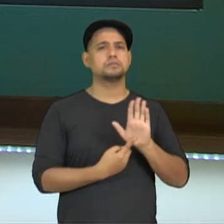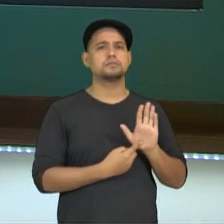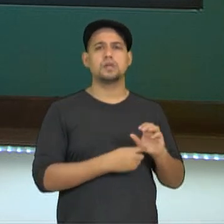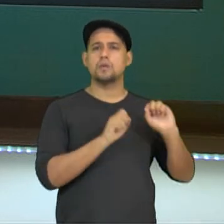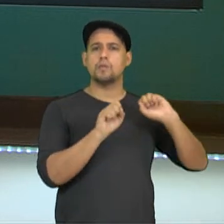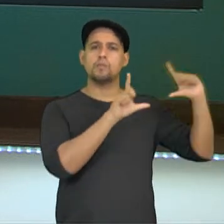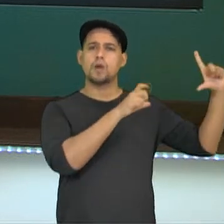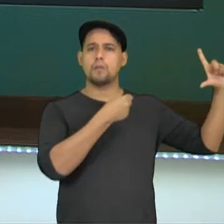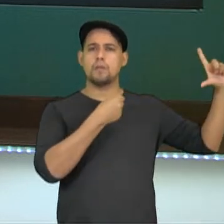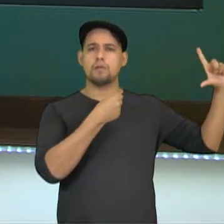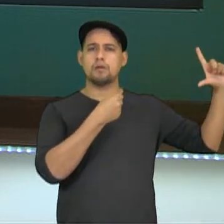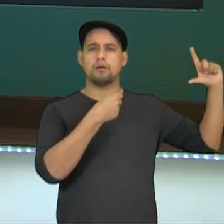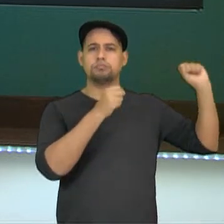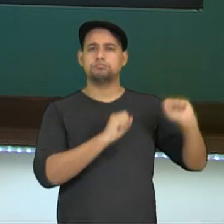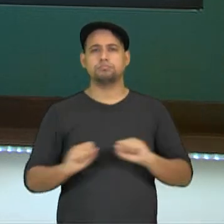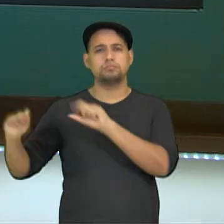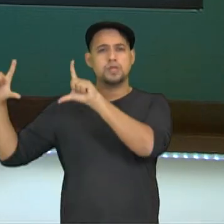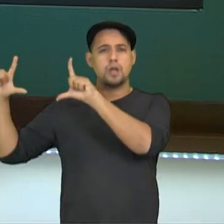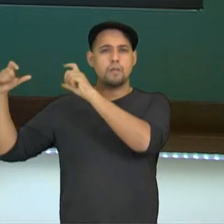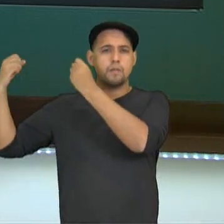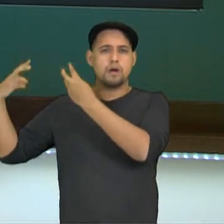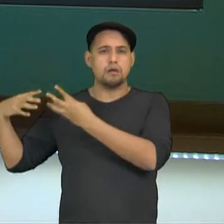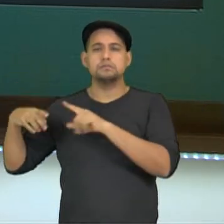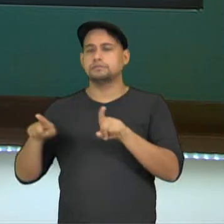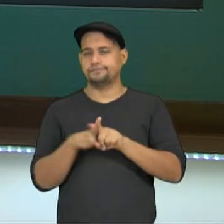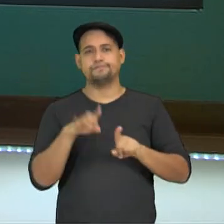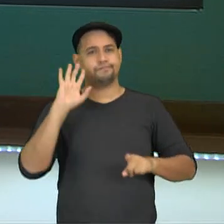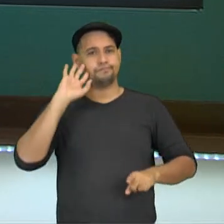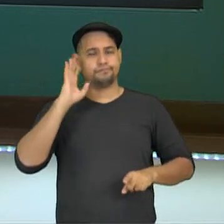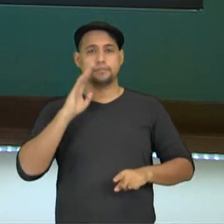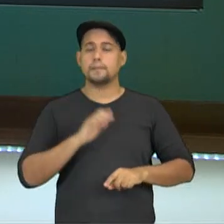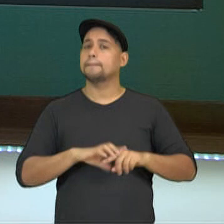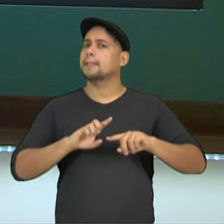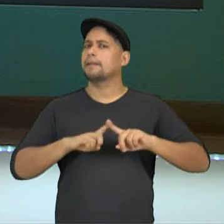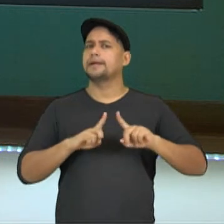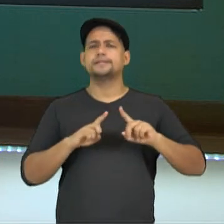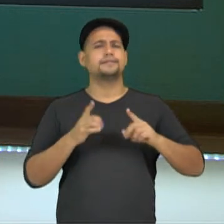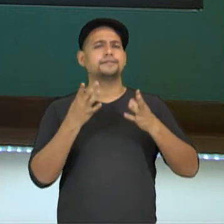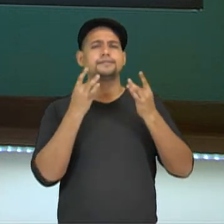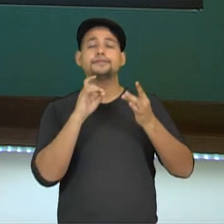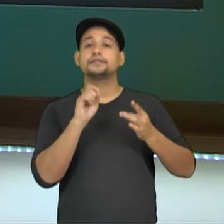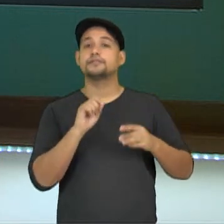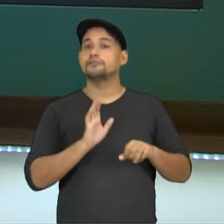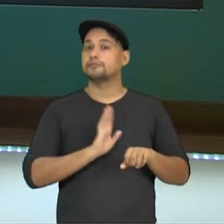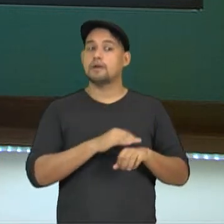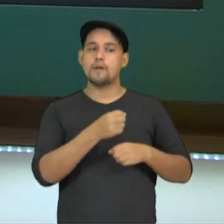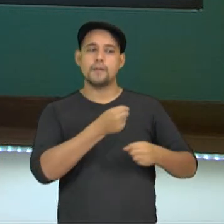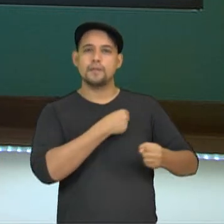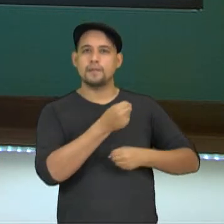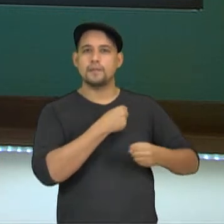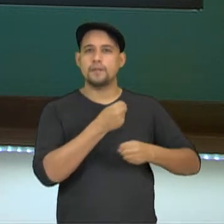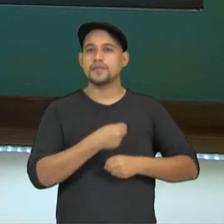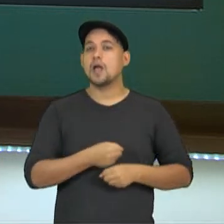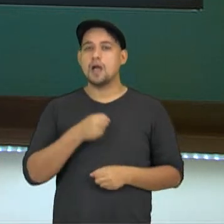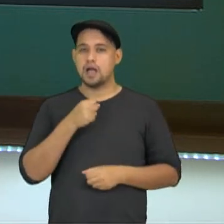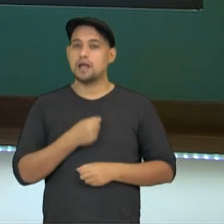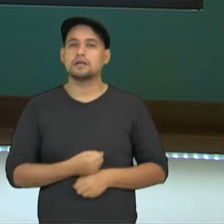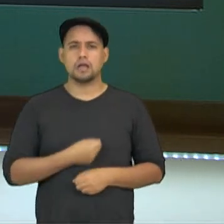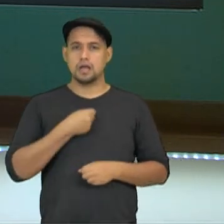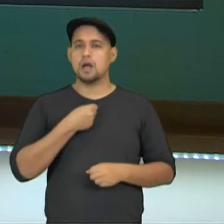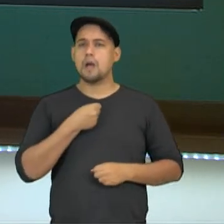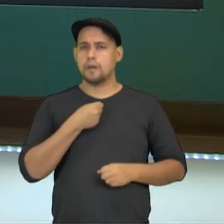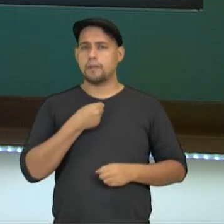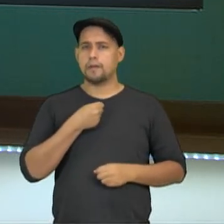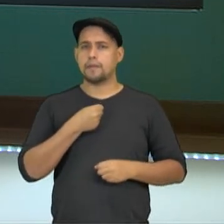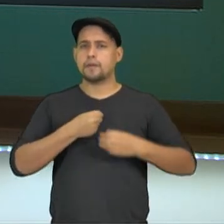uma notícia, o fato que aconteceu. Aí ele vai chamar o quê? Um repórter, uma reportagem para trazer